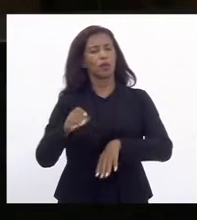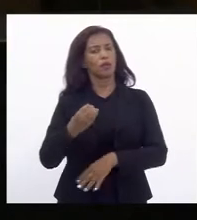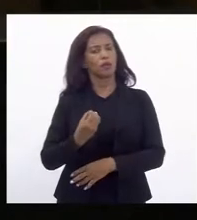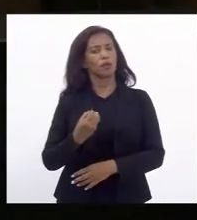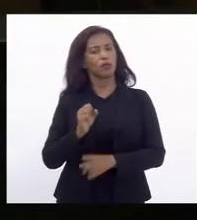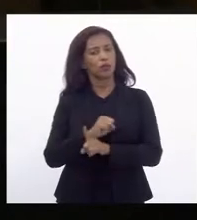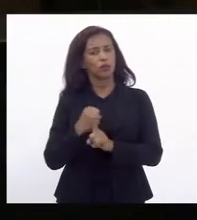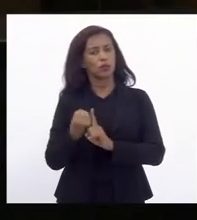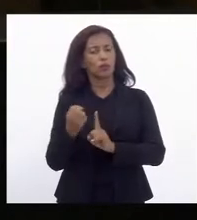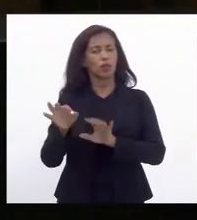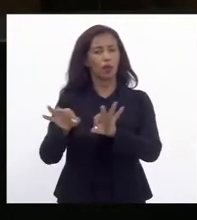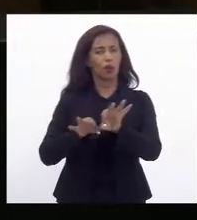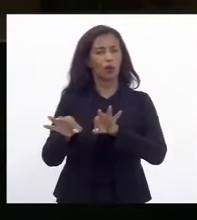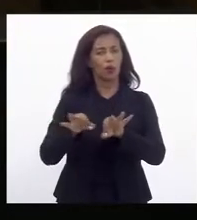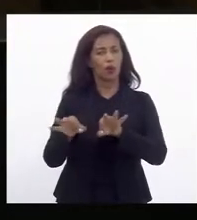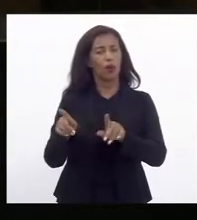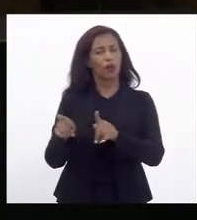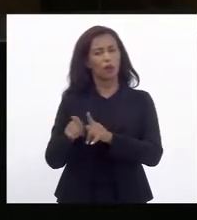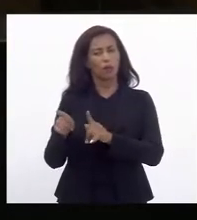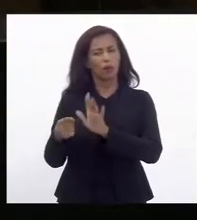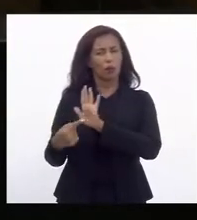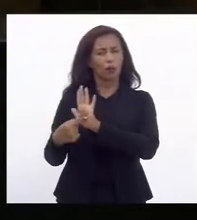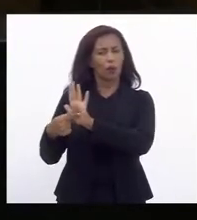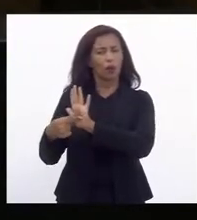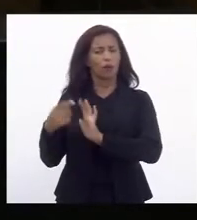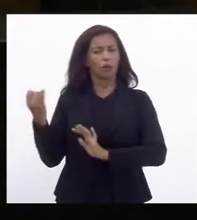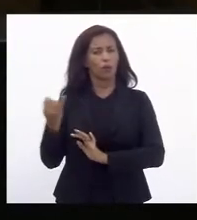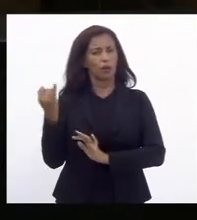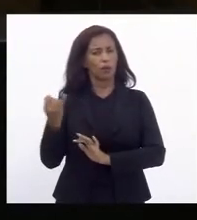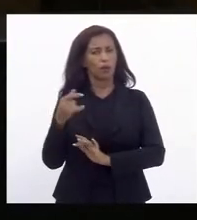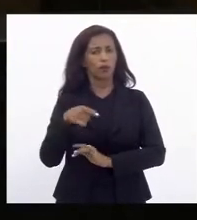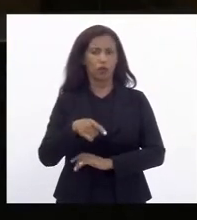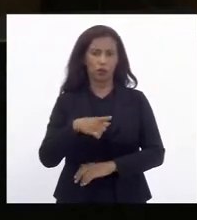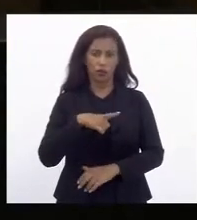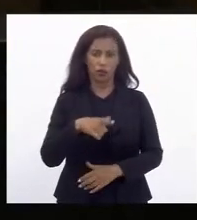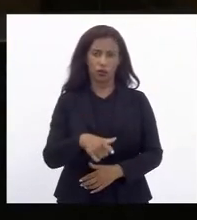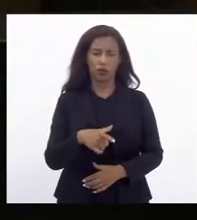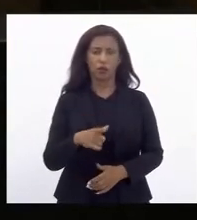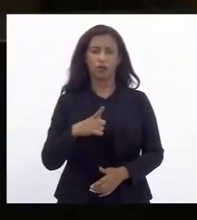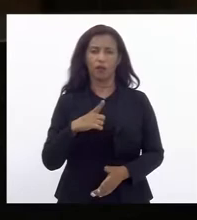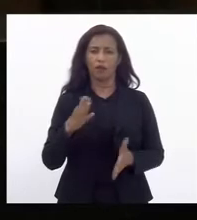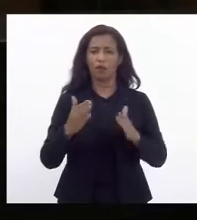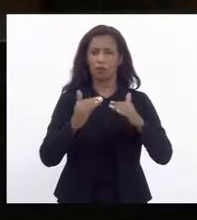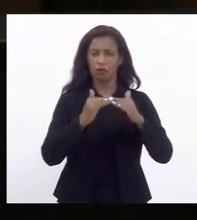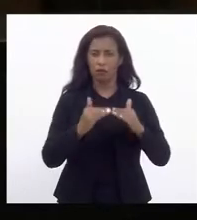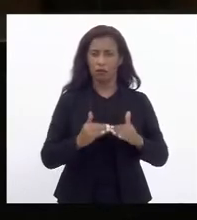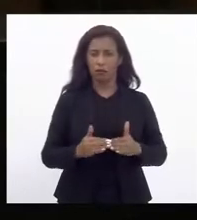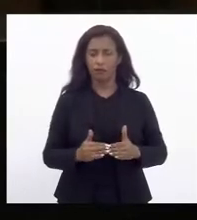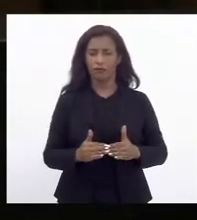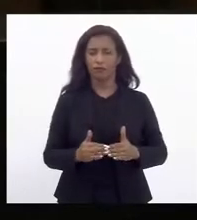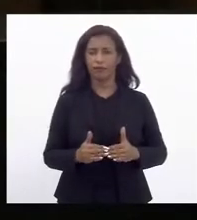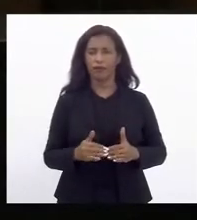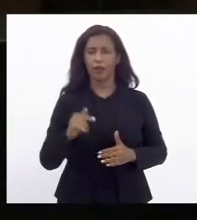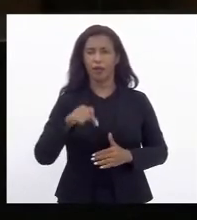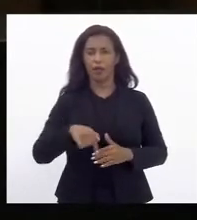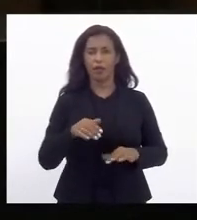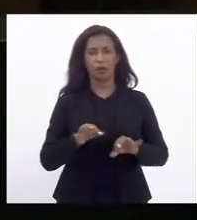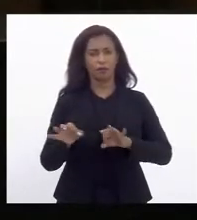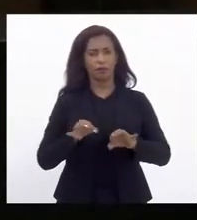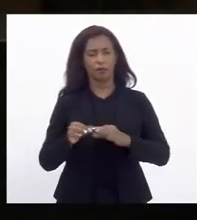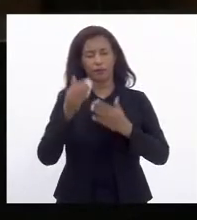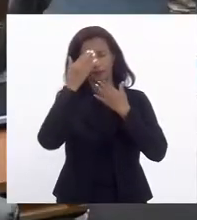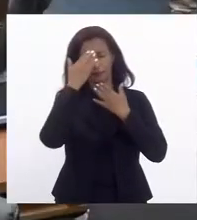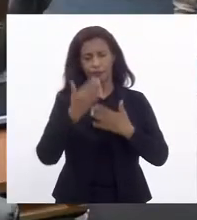social, o projeto ora apresentado e, portanto, terá o nosso parecer favorável a esse projeto.